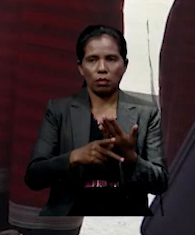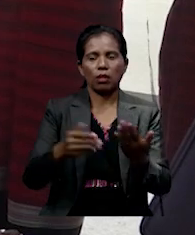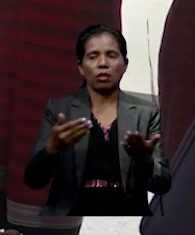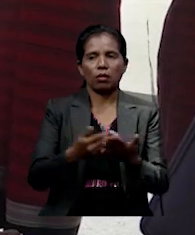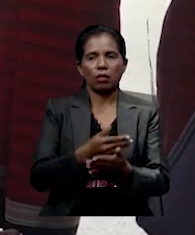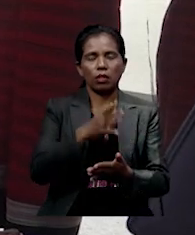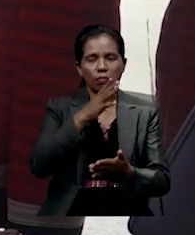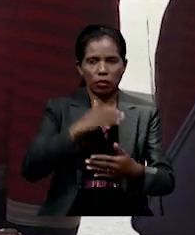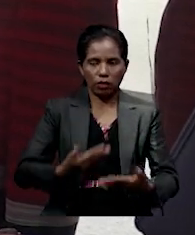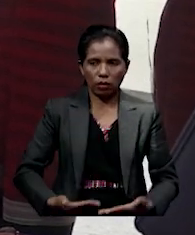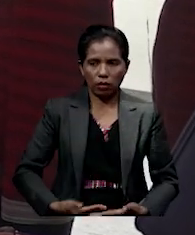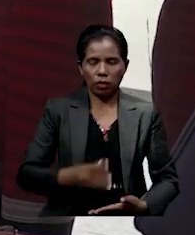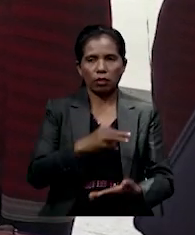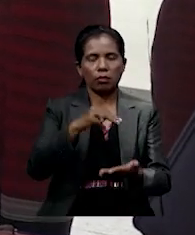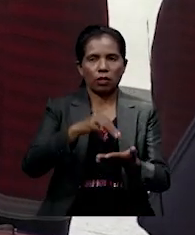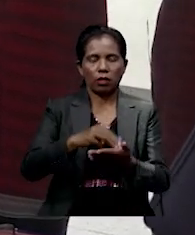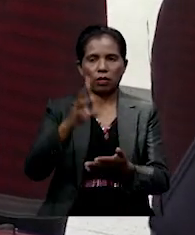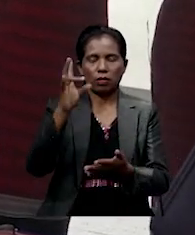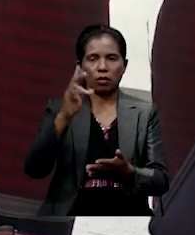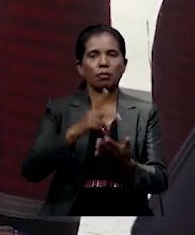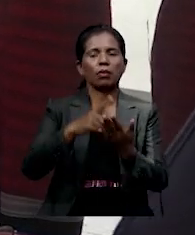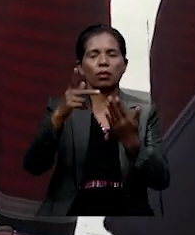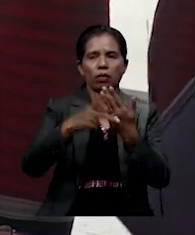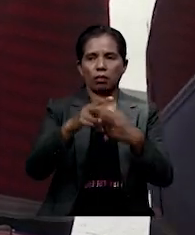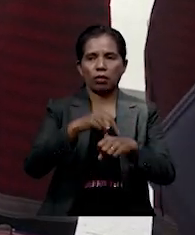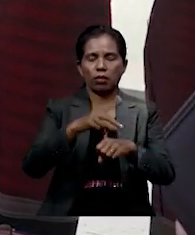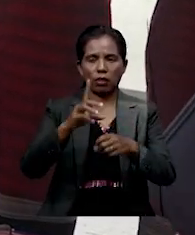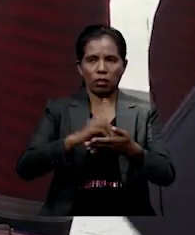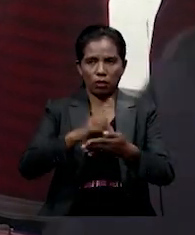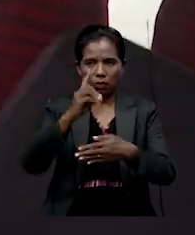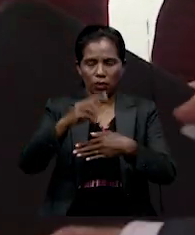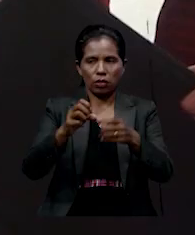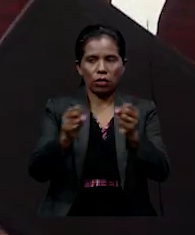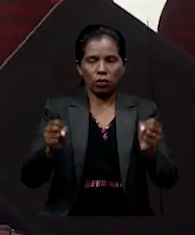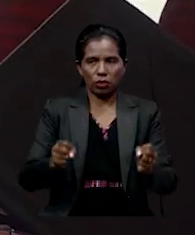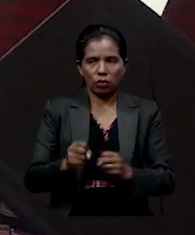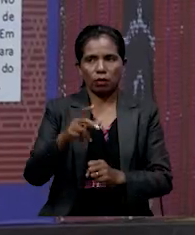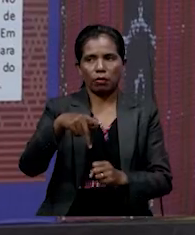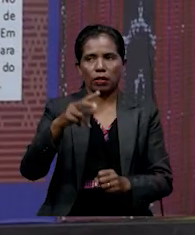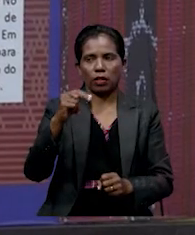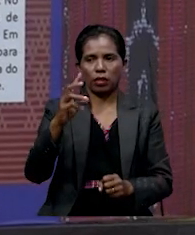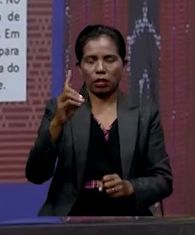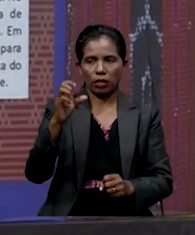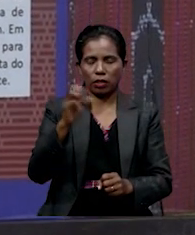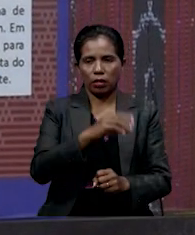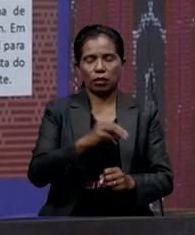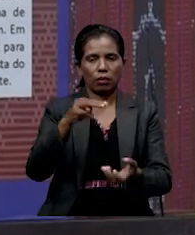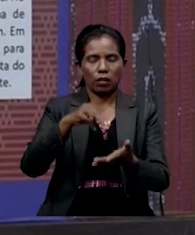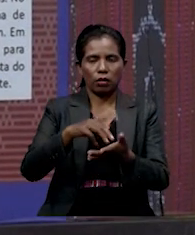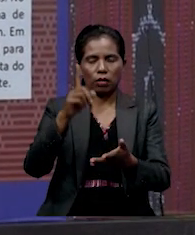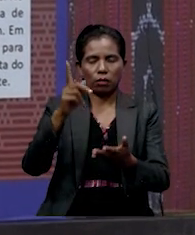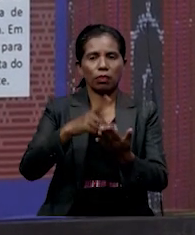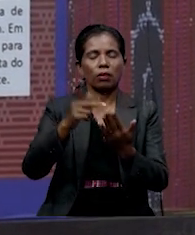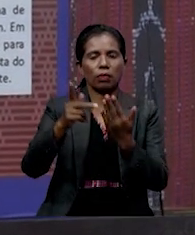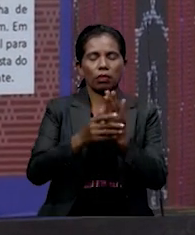Inan Isingrua, milhão hito ba programa Nacional de Desenvolvimento Suco KPNDS, no milhão idarecim ba programa